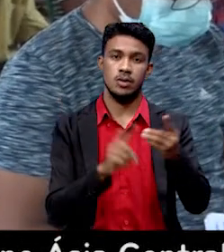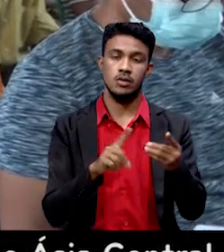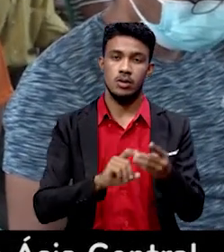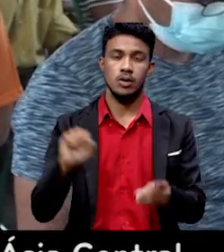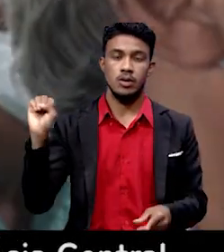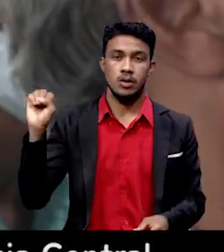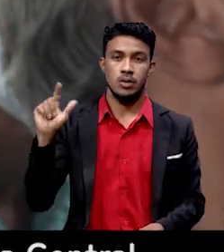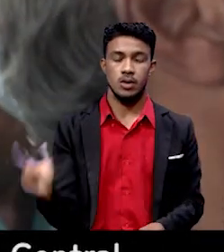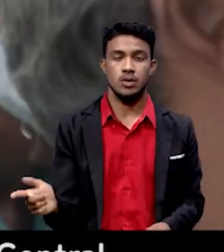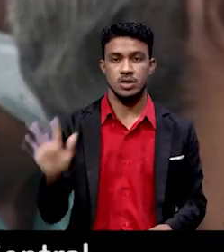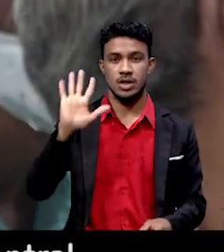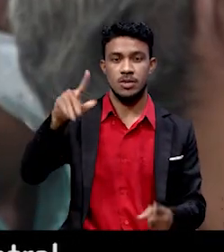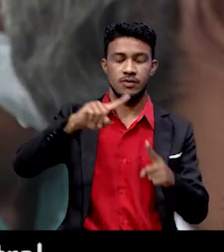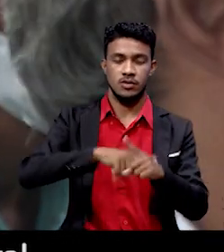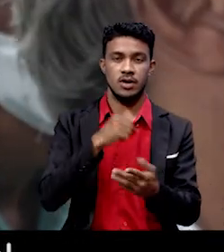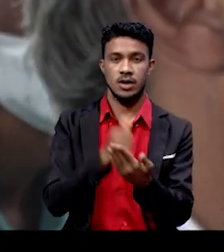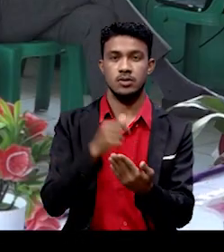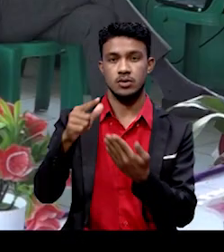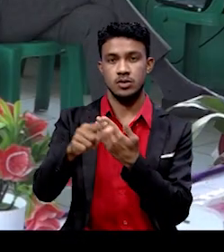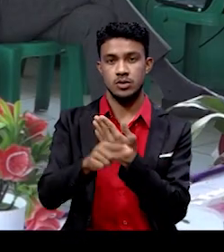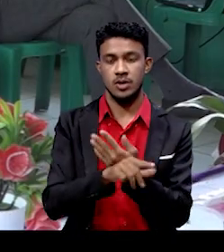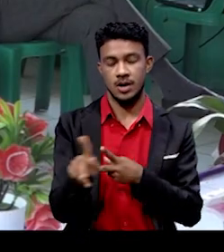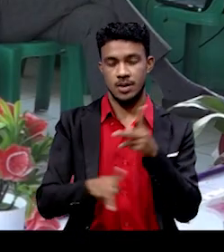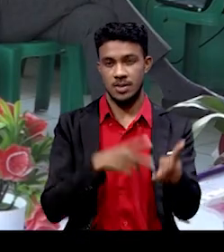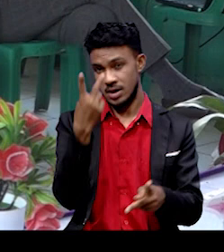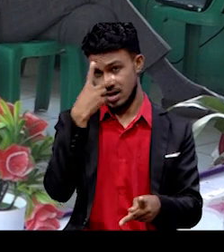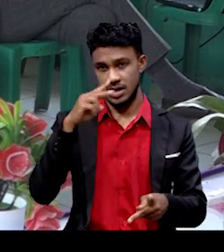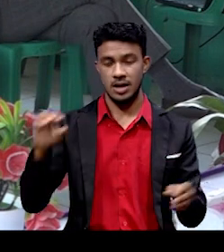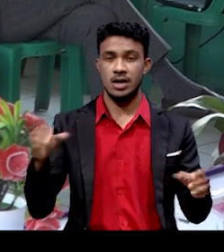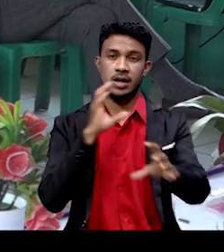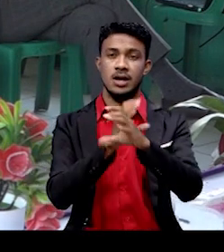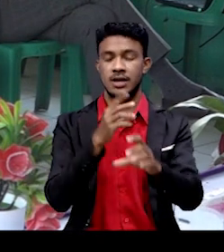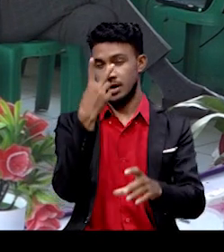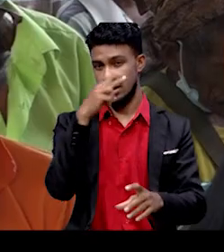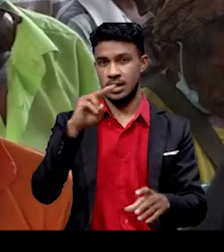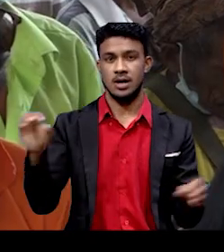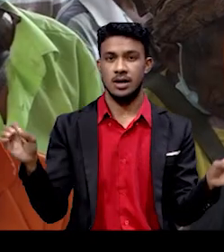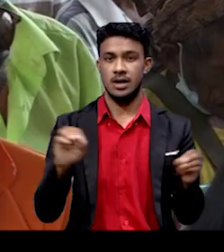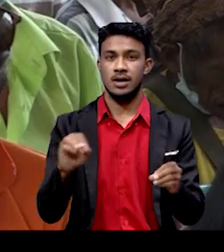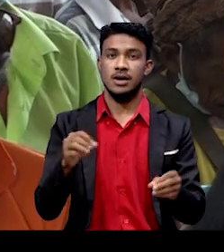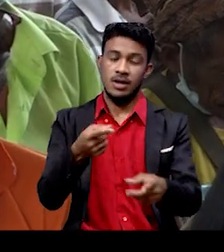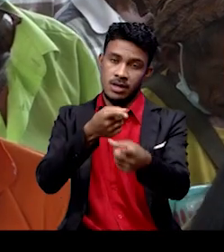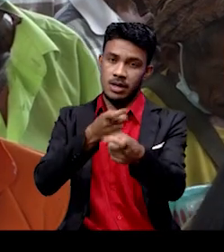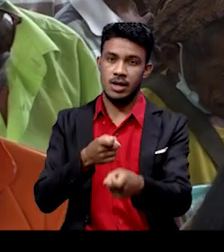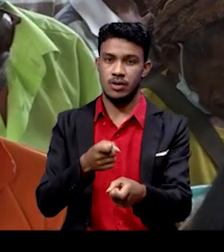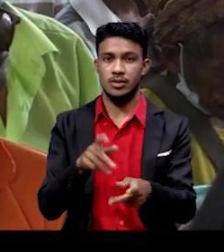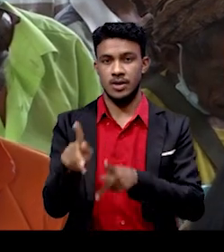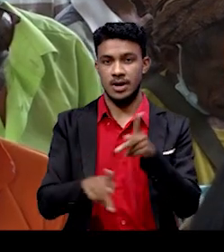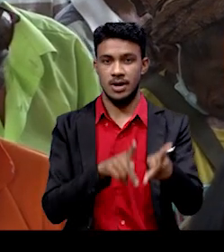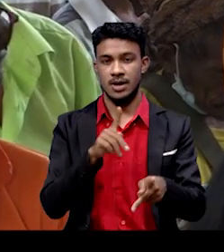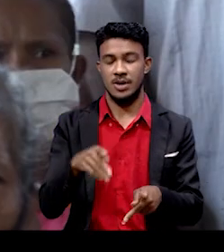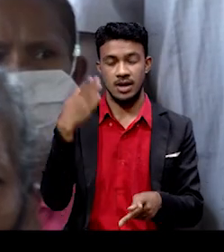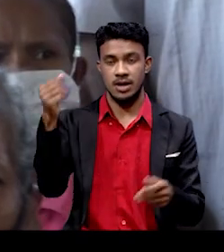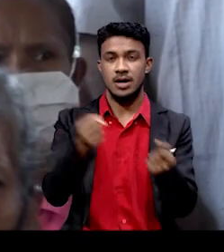Suku Gisu, retan careta ida, nebela usa sapa matrícula tula ema huritiro razada e a